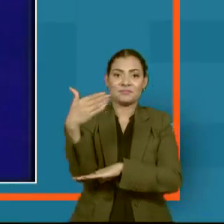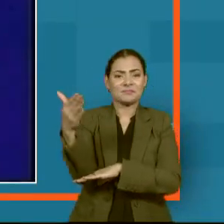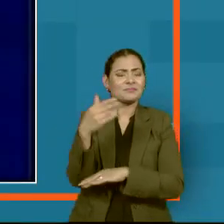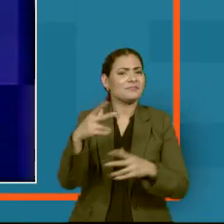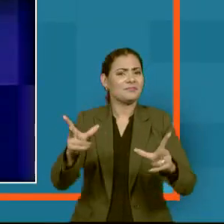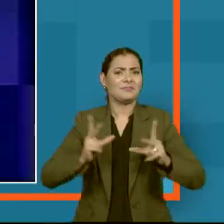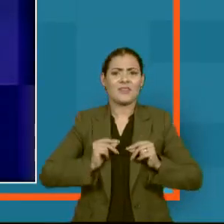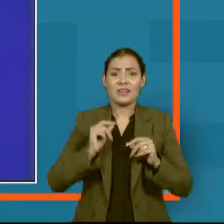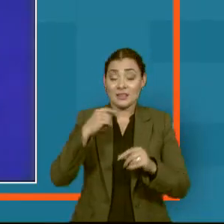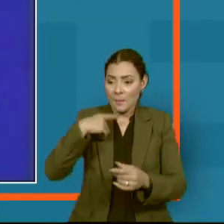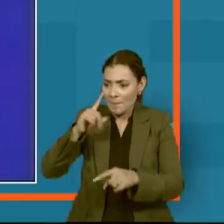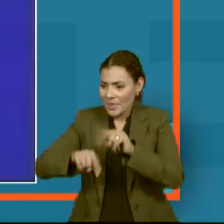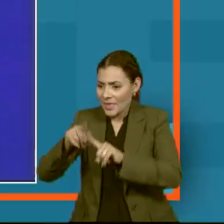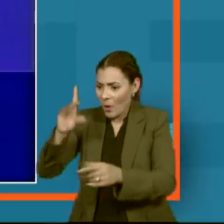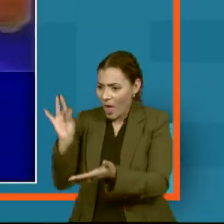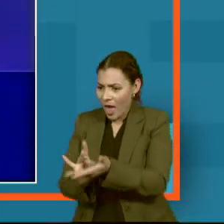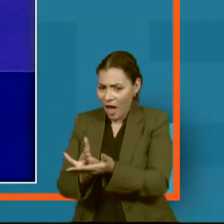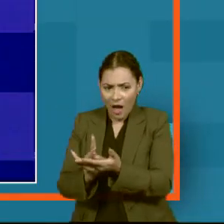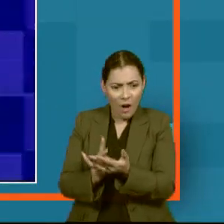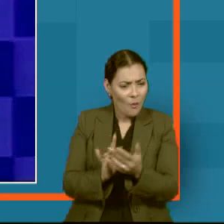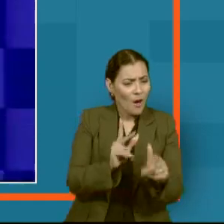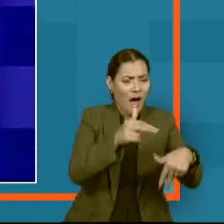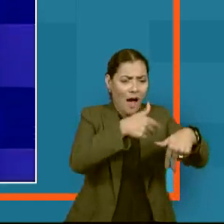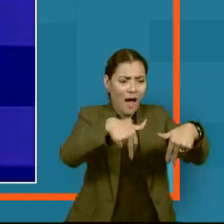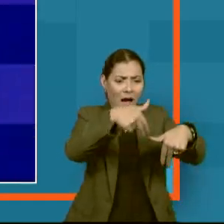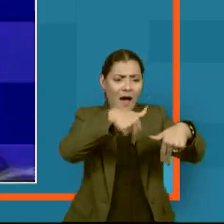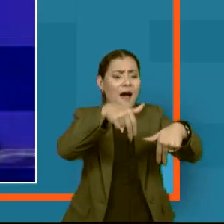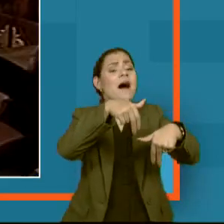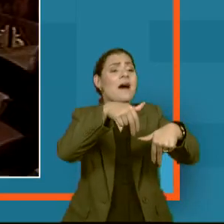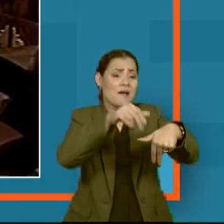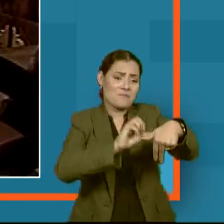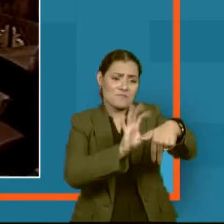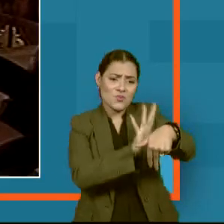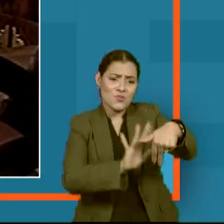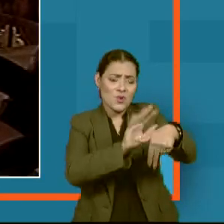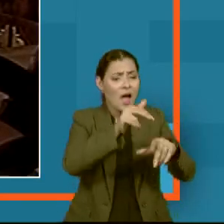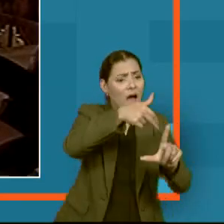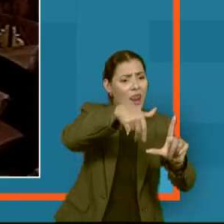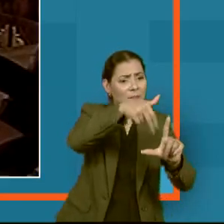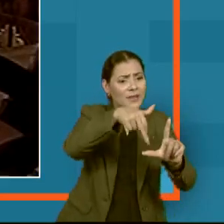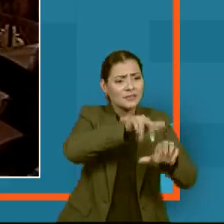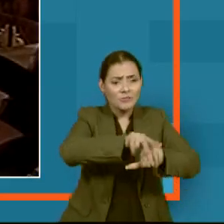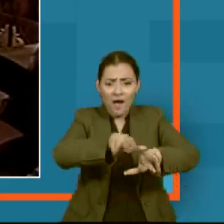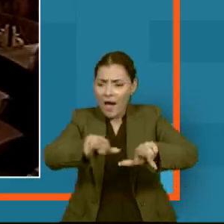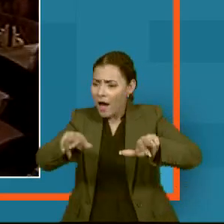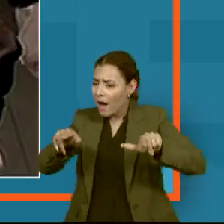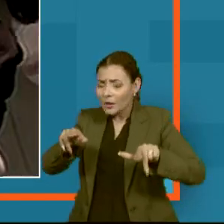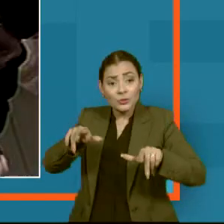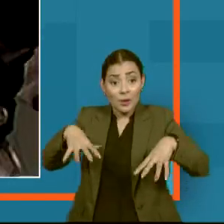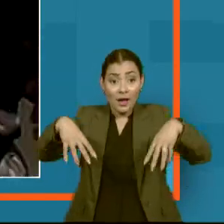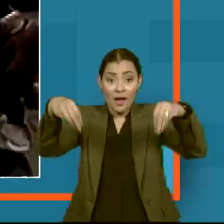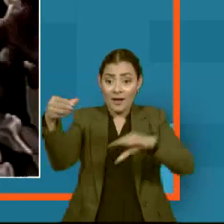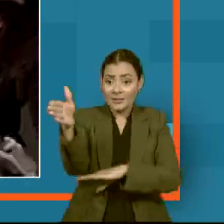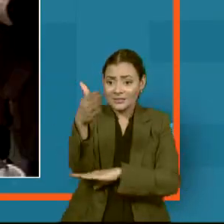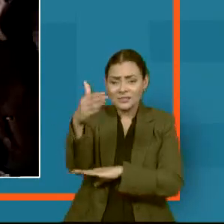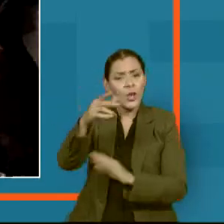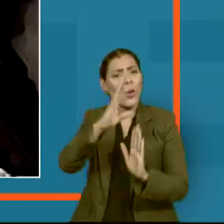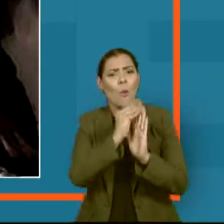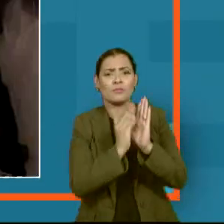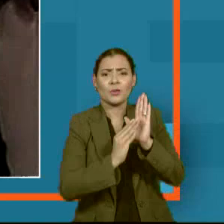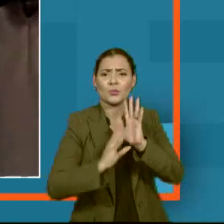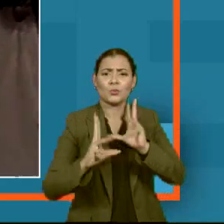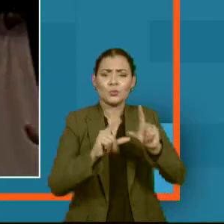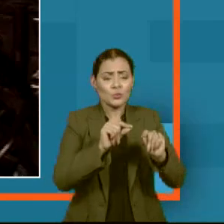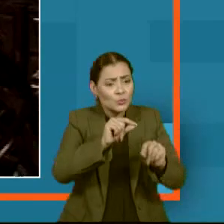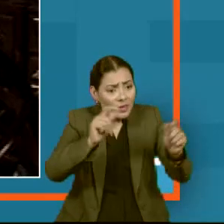objetos reais com animação. Então, assim, uma coisa super desafiadora. Daí depois veio o Castelo, que trouxe mais outros conteúdos e outras